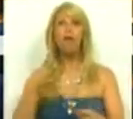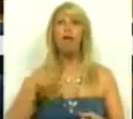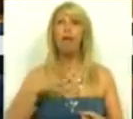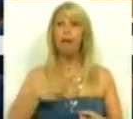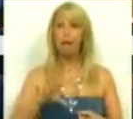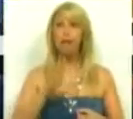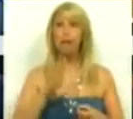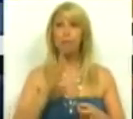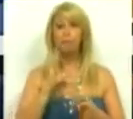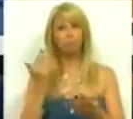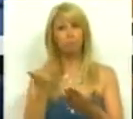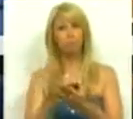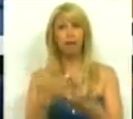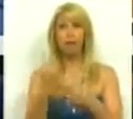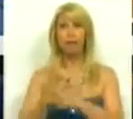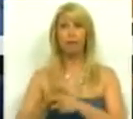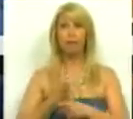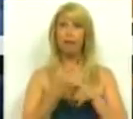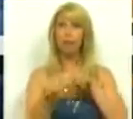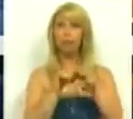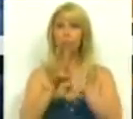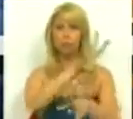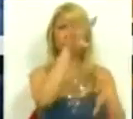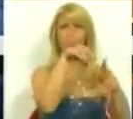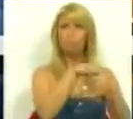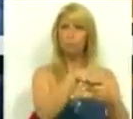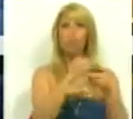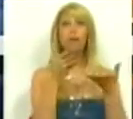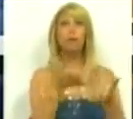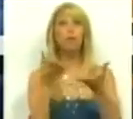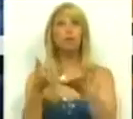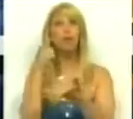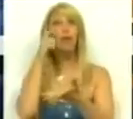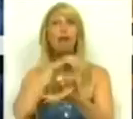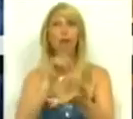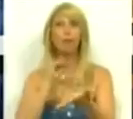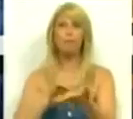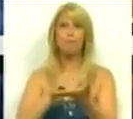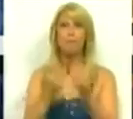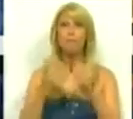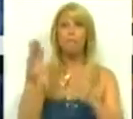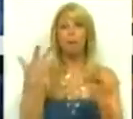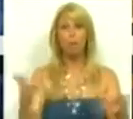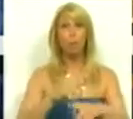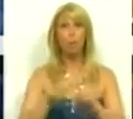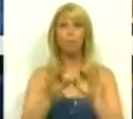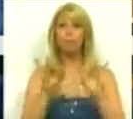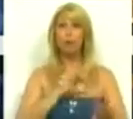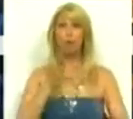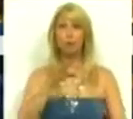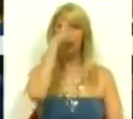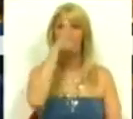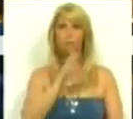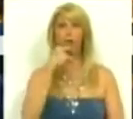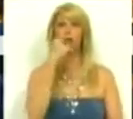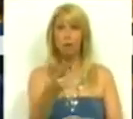queremos trazer para a atividade política e para acudir àqueles que são os mais carenciados num tempo que é, como o Sr. Primeiro-Ministro aqui